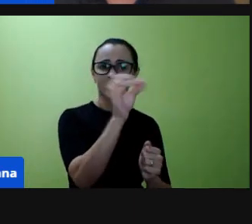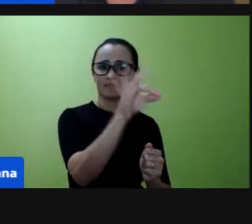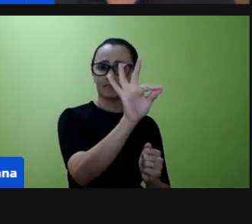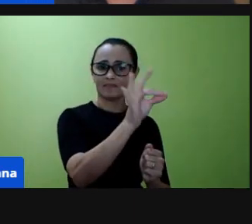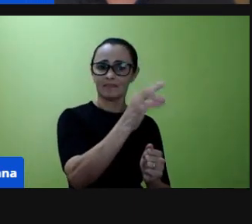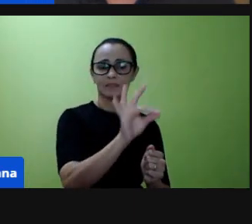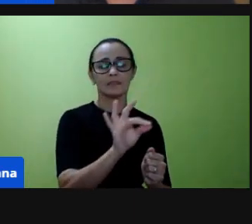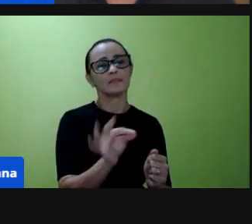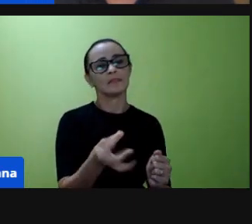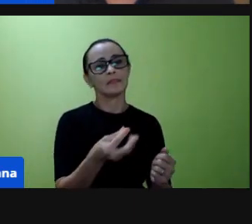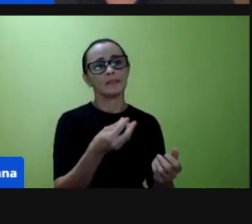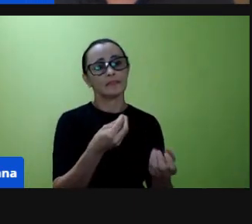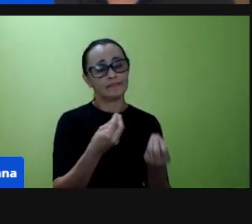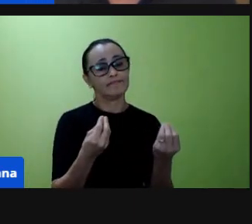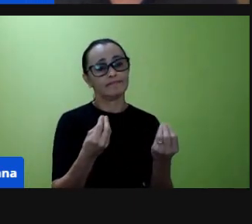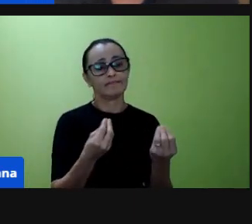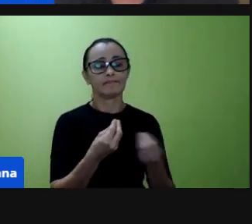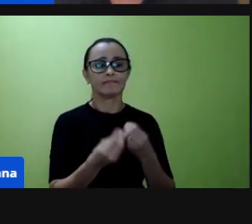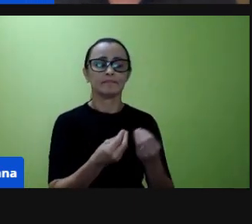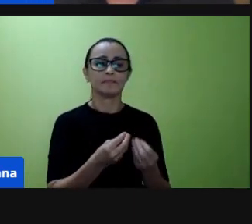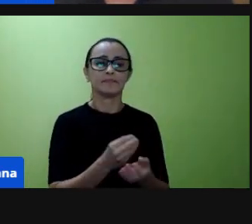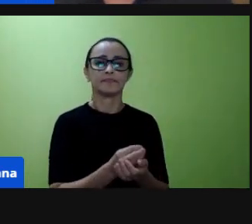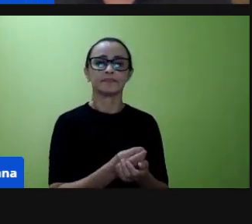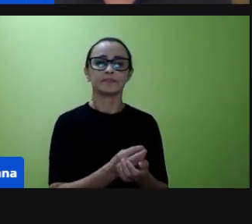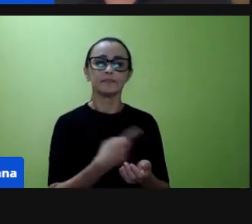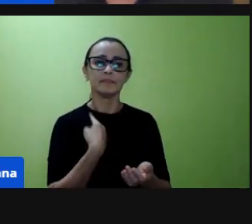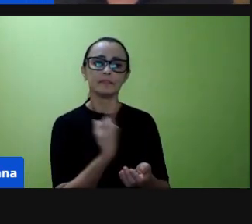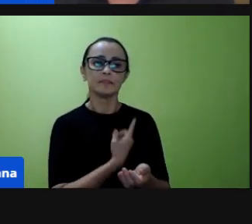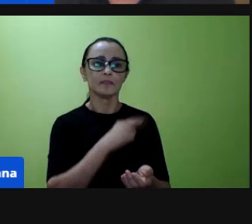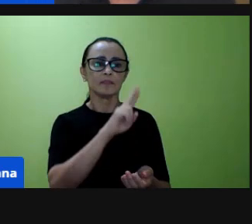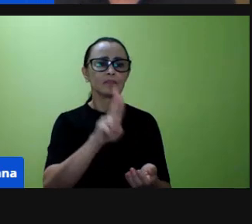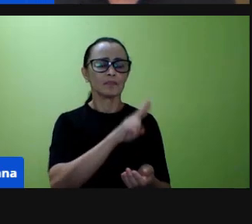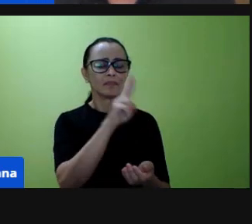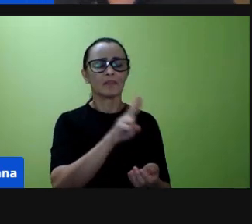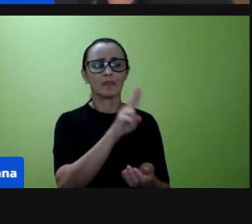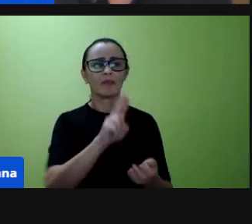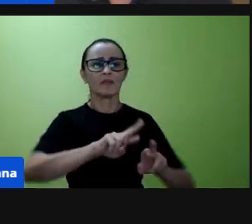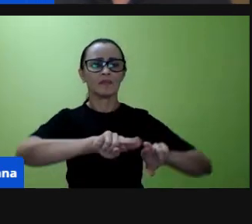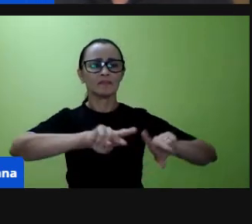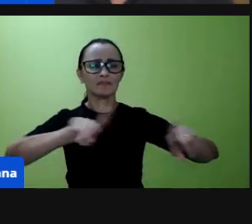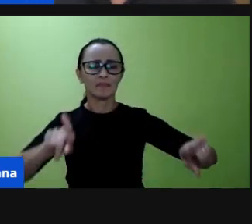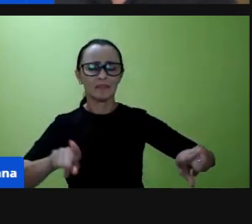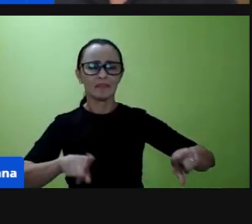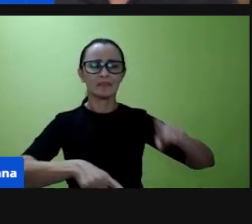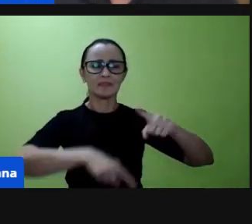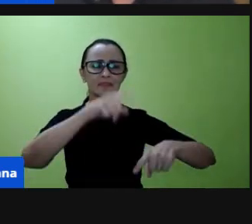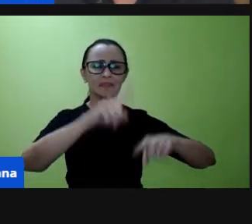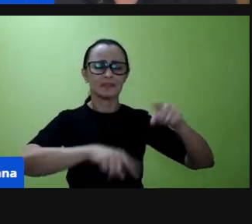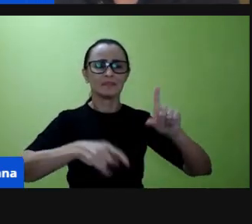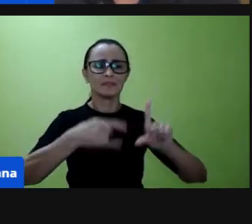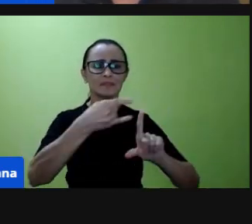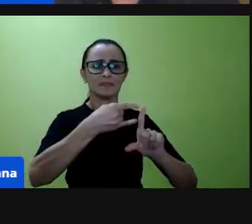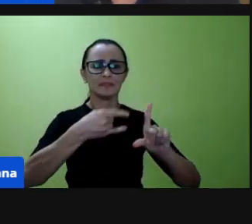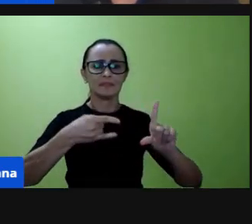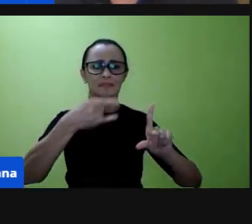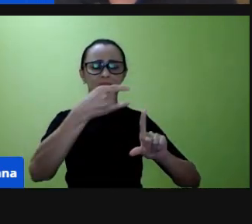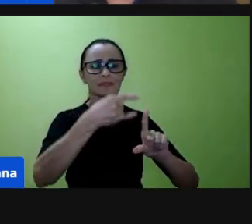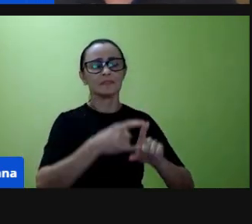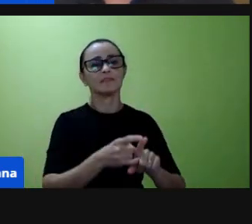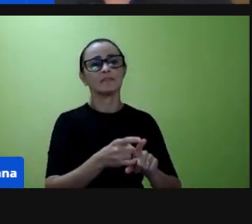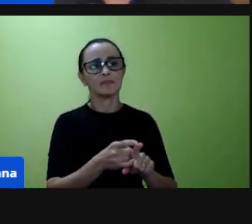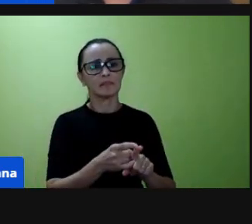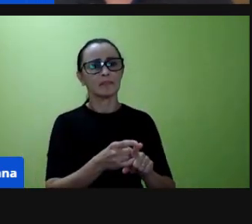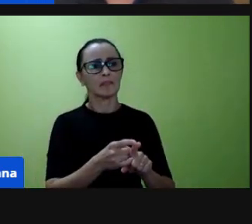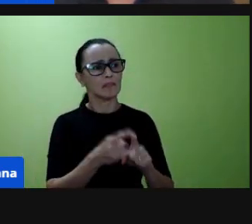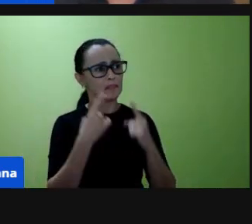nós conseguimos utilizar muitas ferramentas pelo Google Meet, que, como o professor falou, nossa, foi muito interessante quando nós